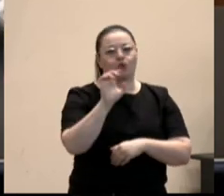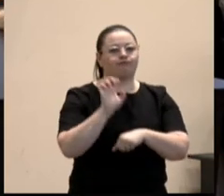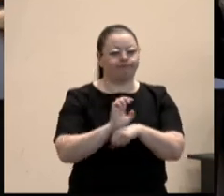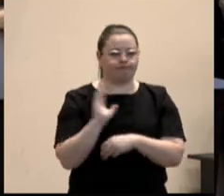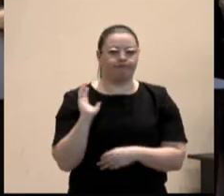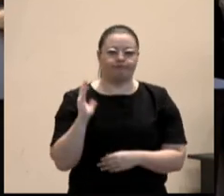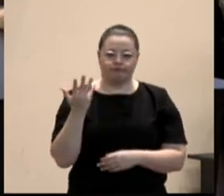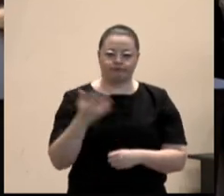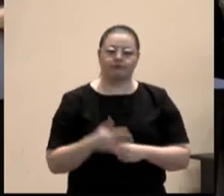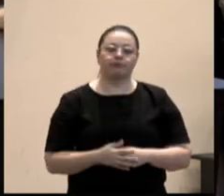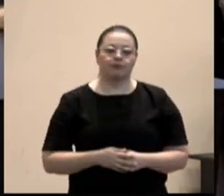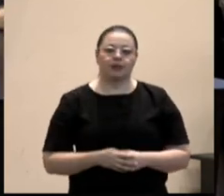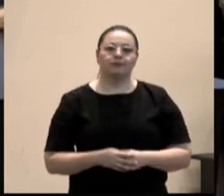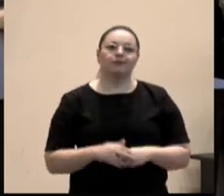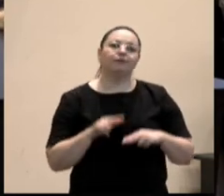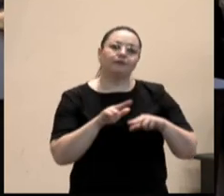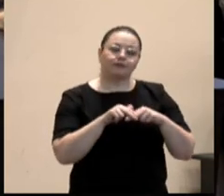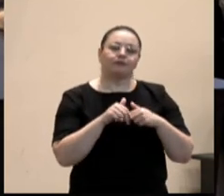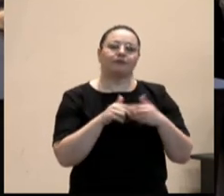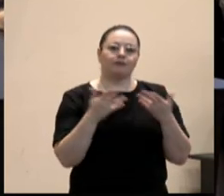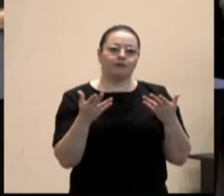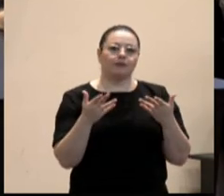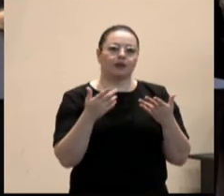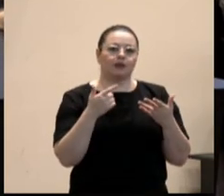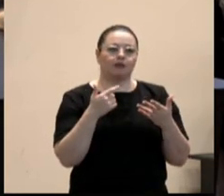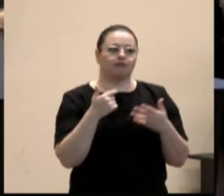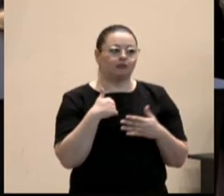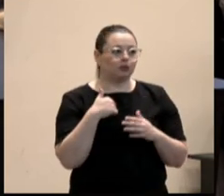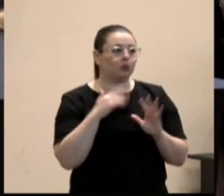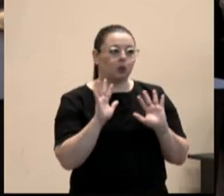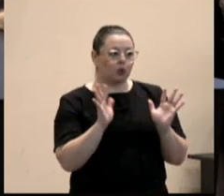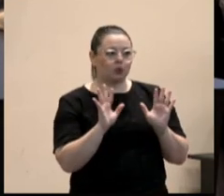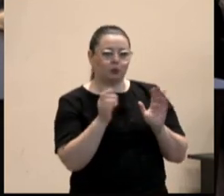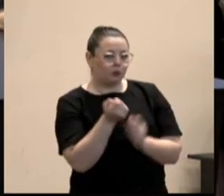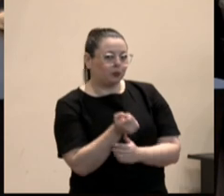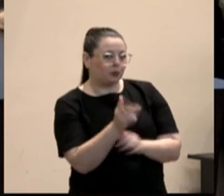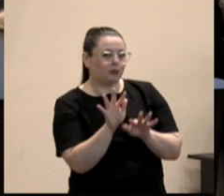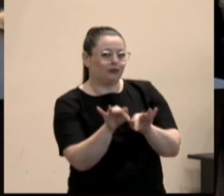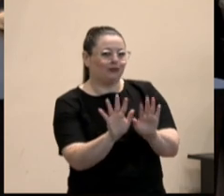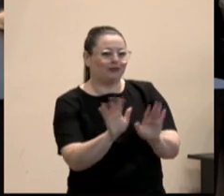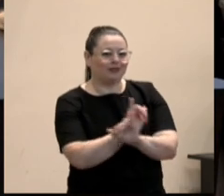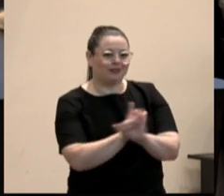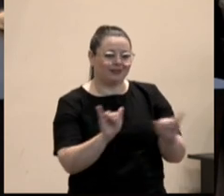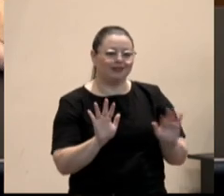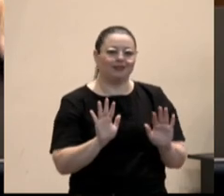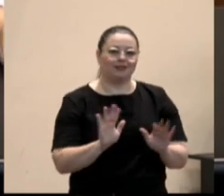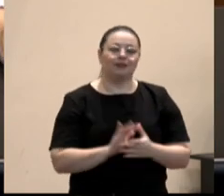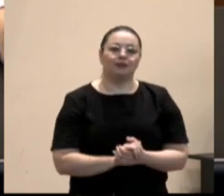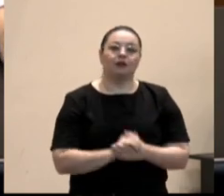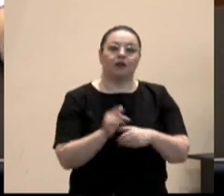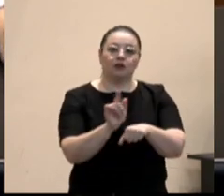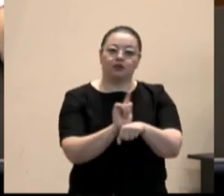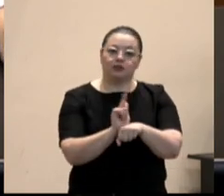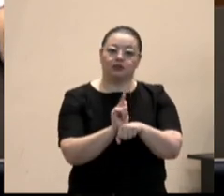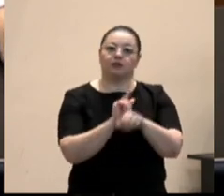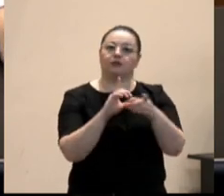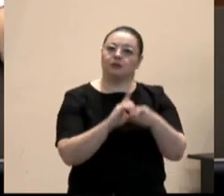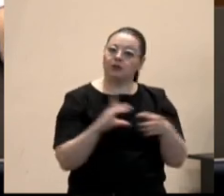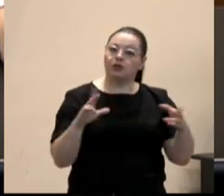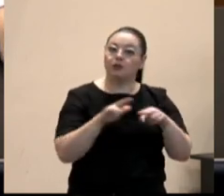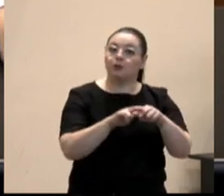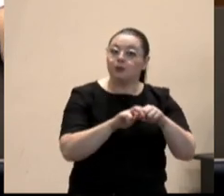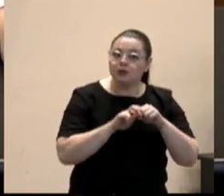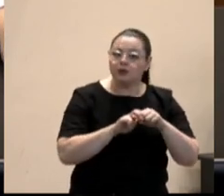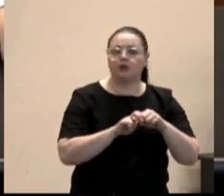É, nesse sentido, eu vou caminhando aqui, viu, gente, para o fim. A gestão democrática, portanto,